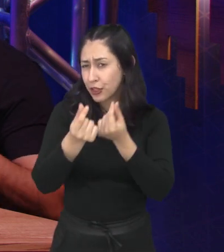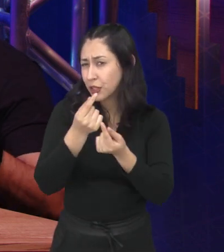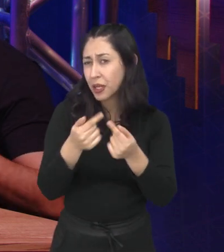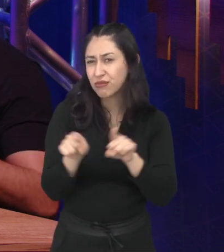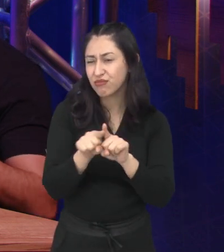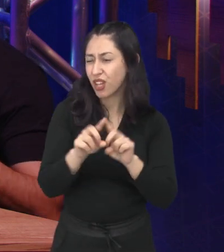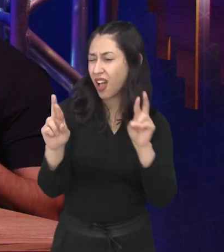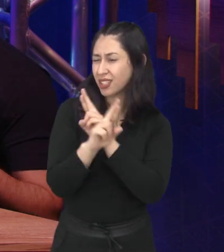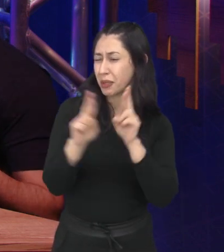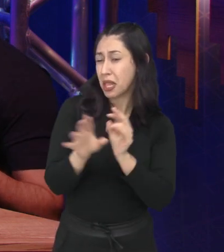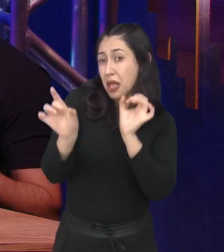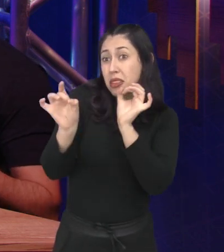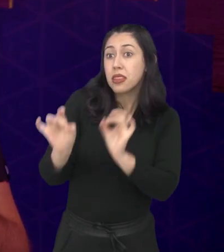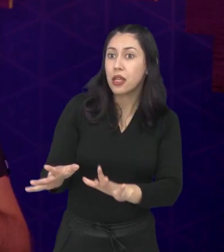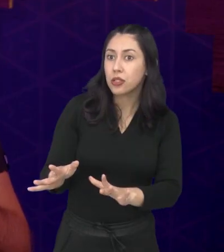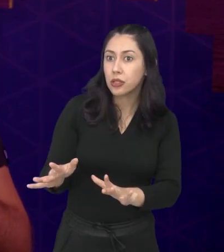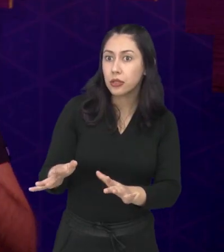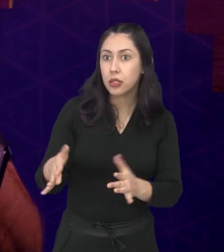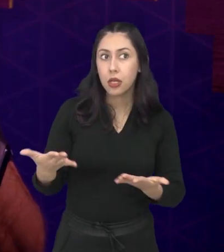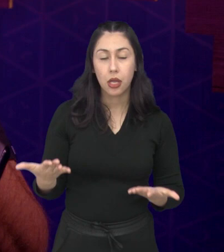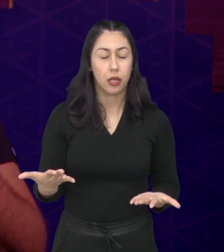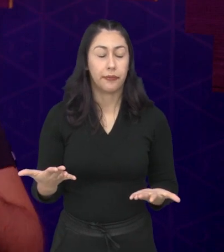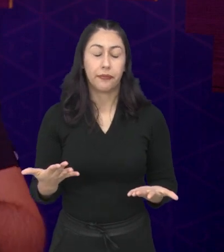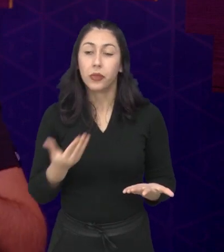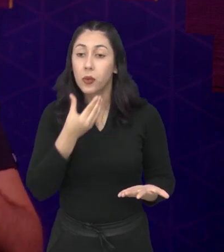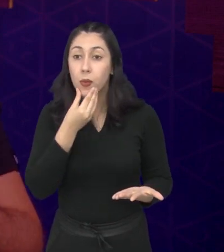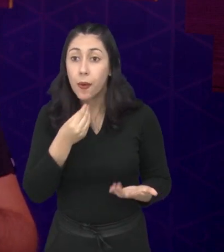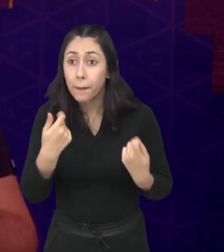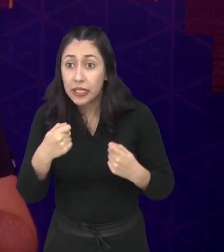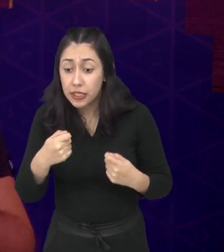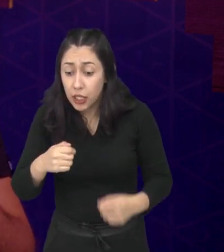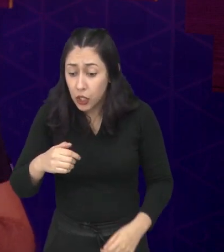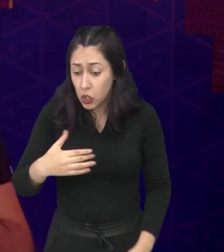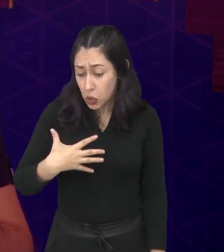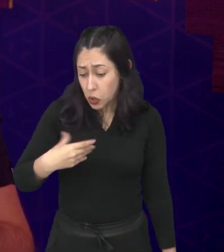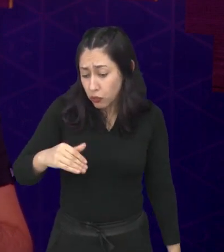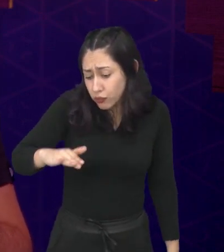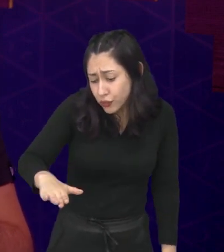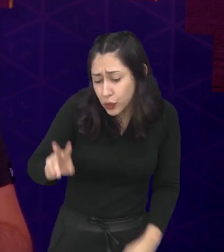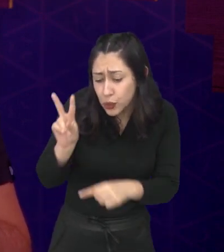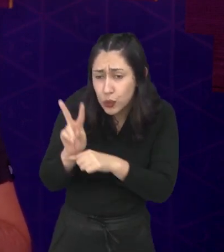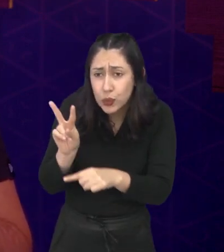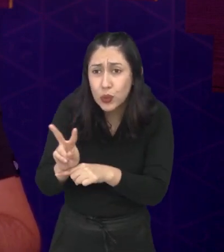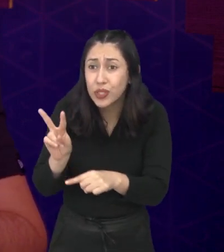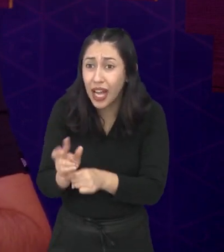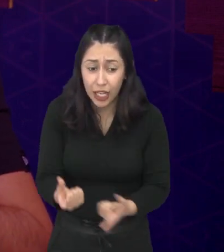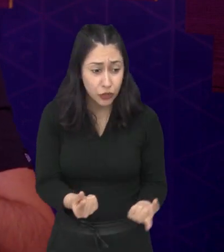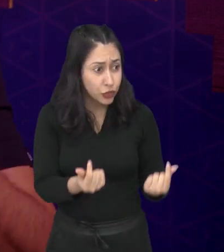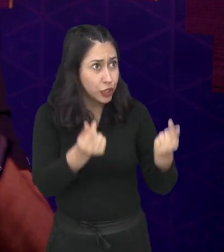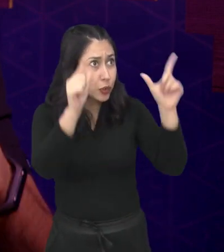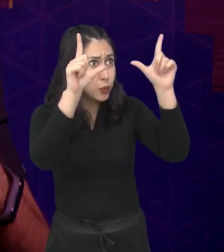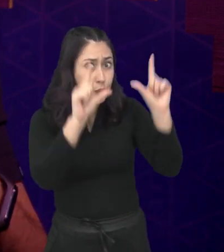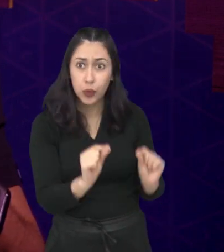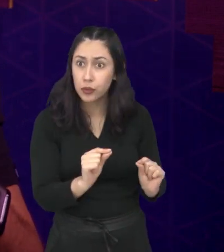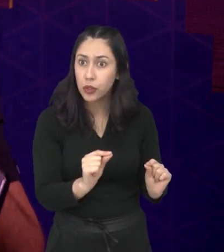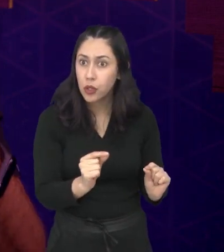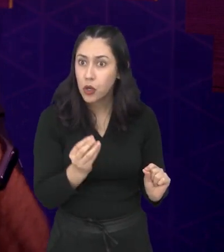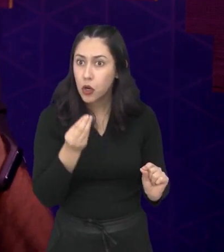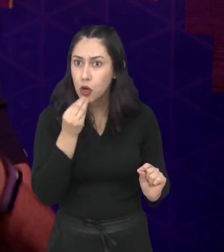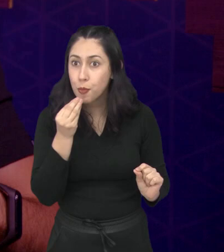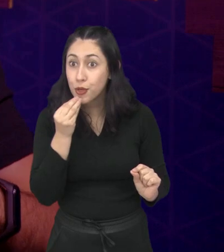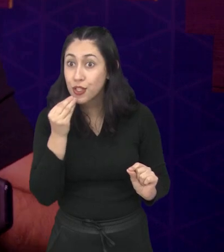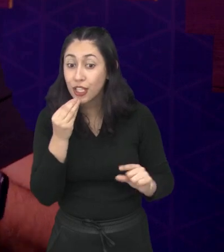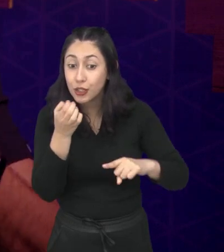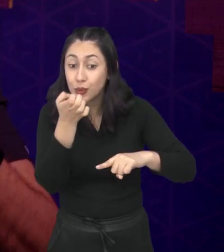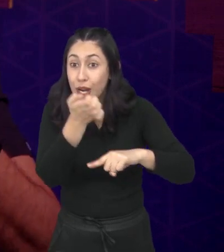problemas financeiros e de relacionamento. Ele tem que cuidar do filho dele, ele perdeu todo o dinheiro, consegue